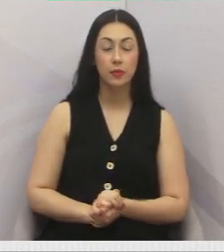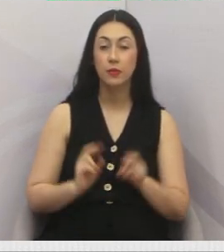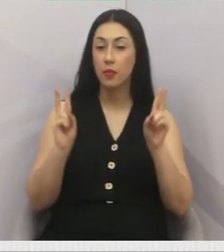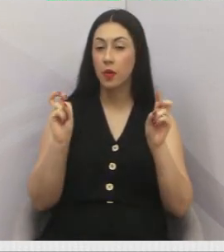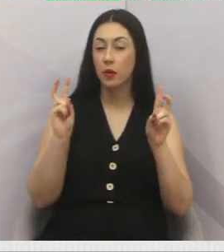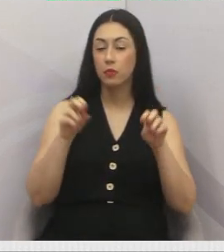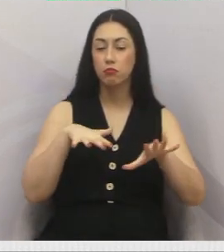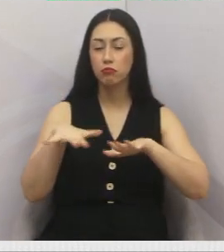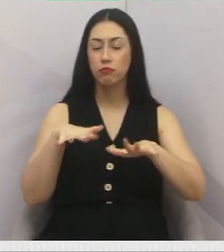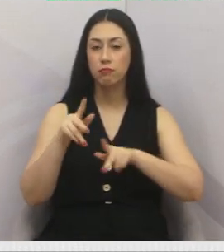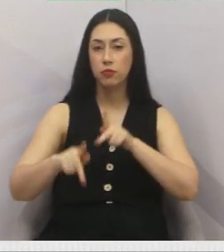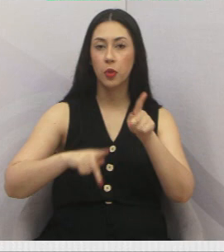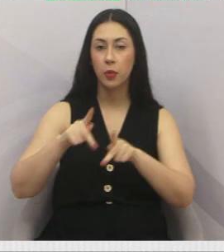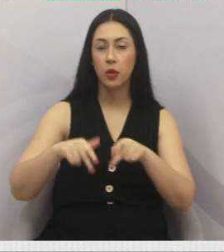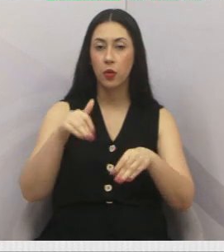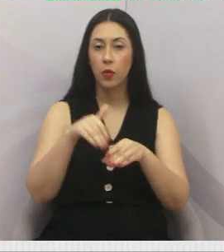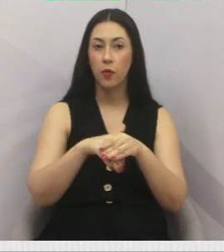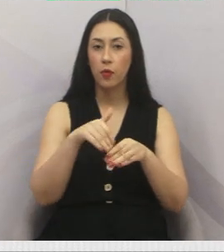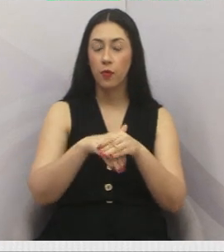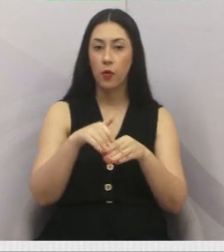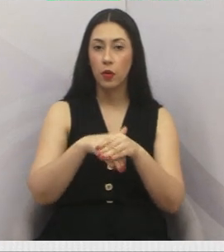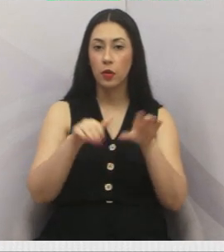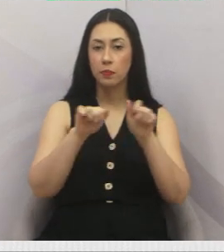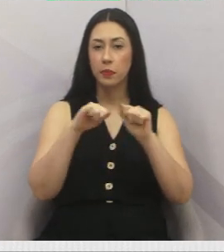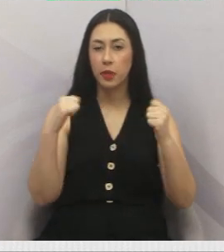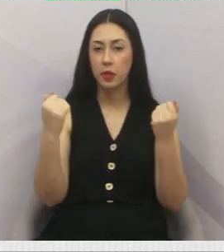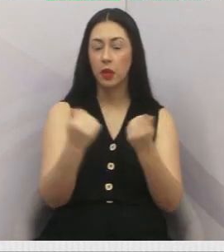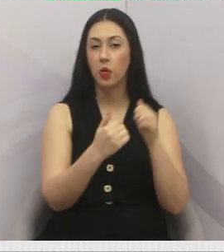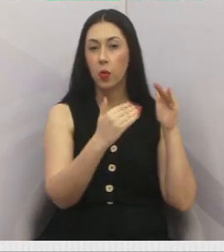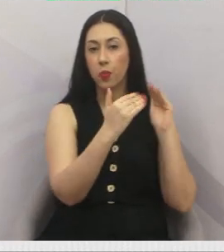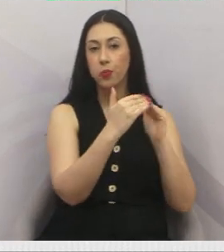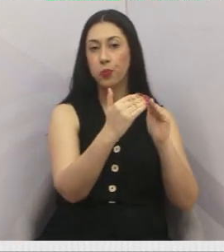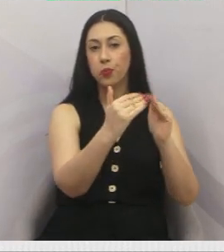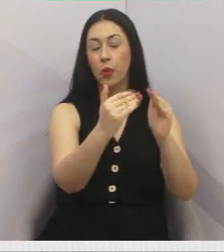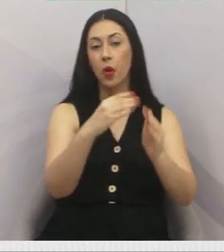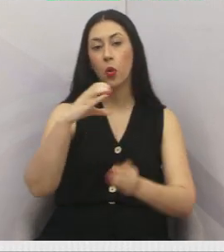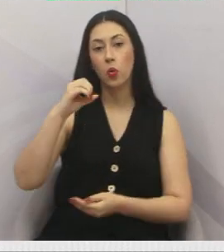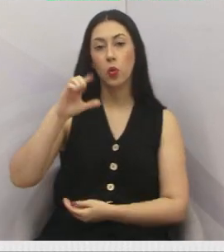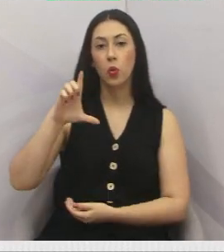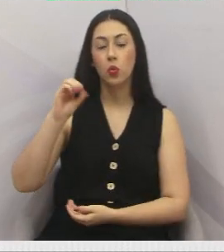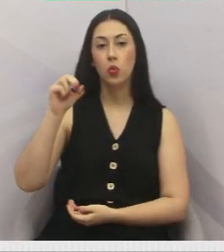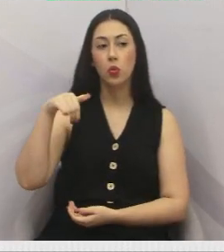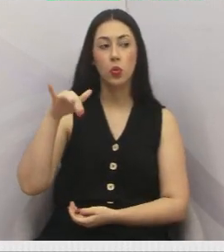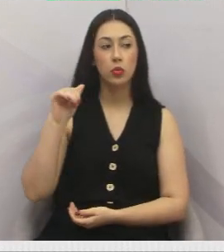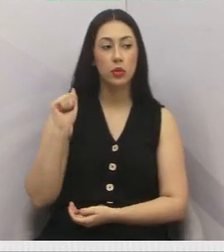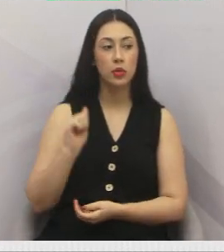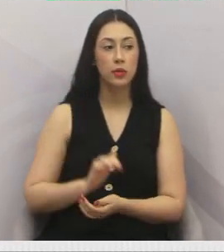Segmento Movimentos Populares, um voto para a Associação dos Moradores do Jardim Colônia.